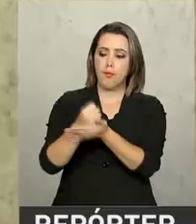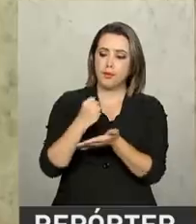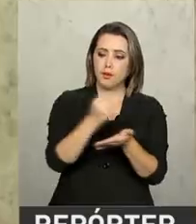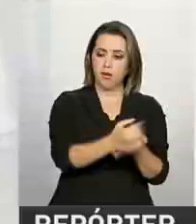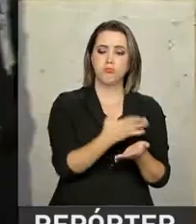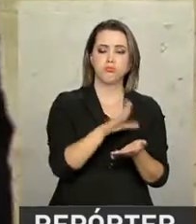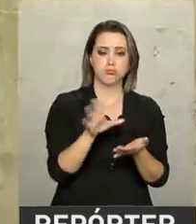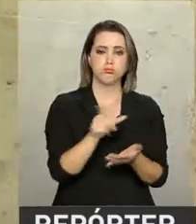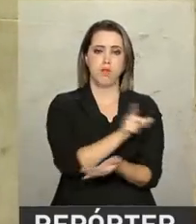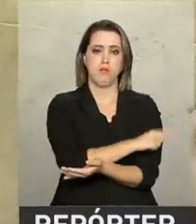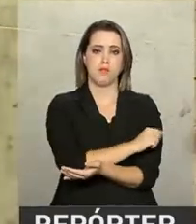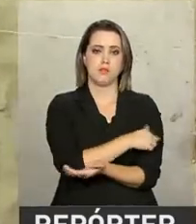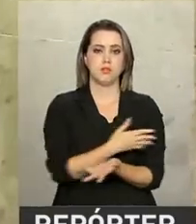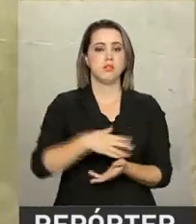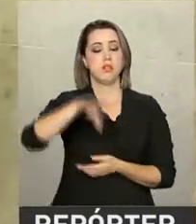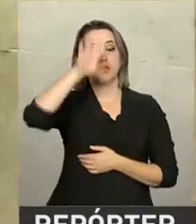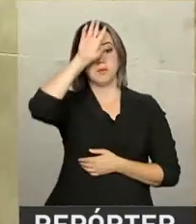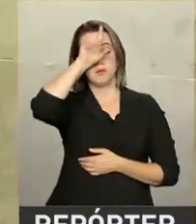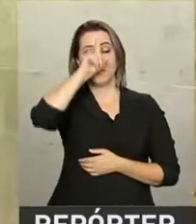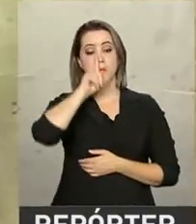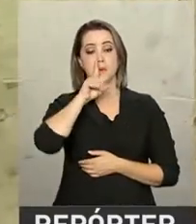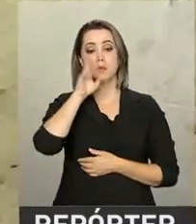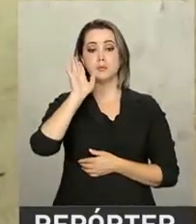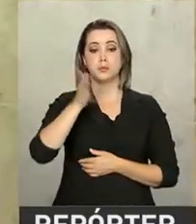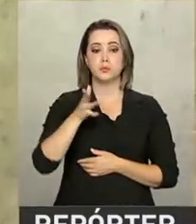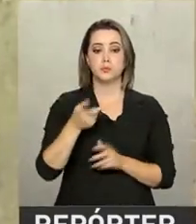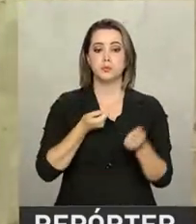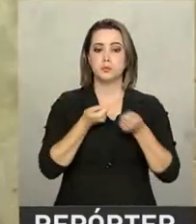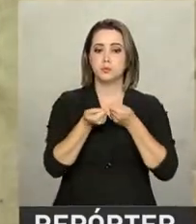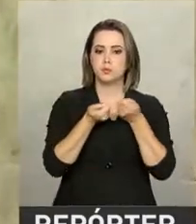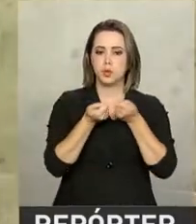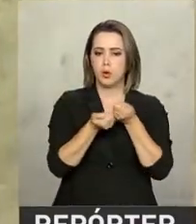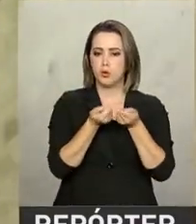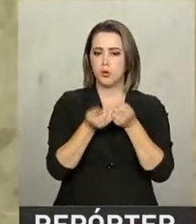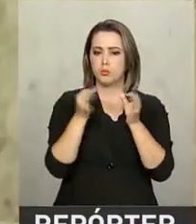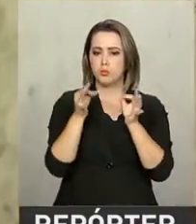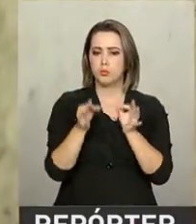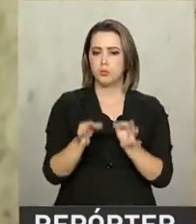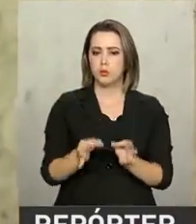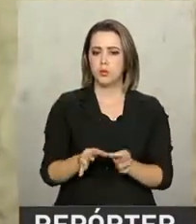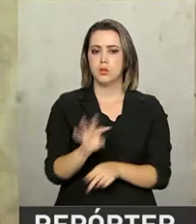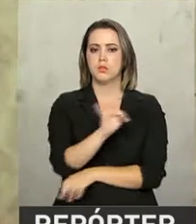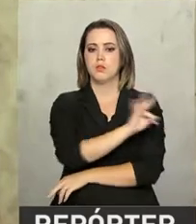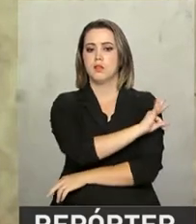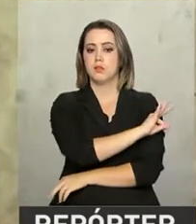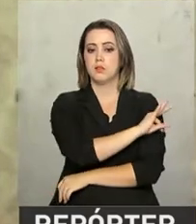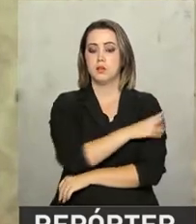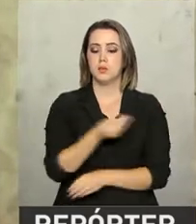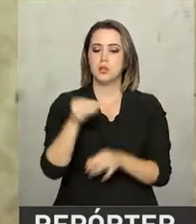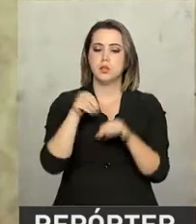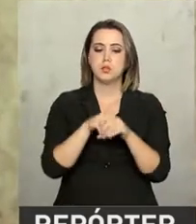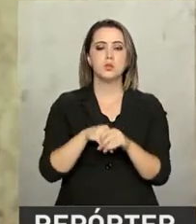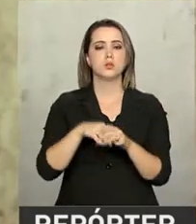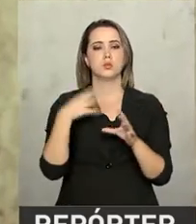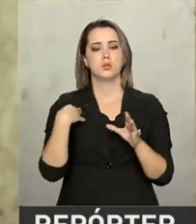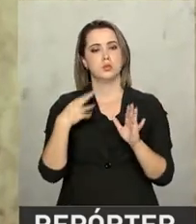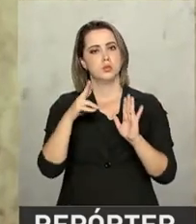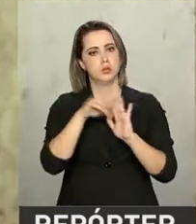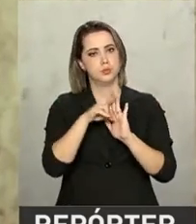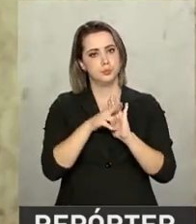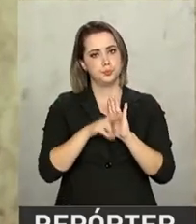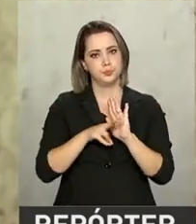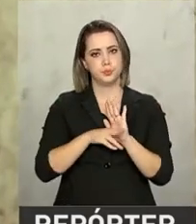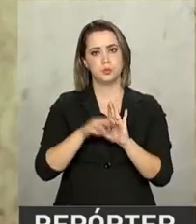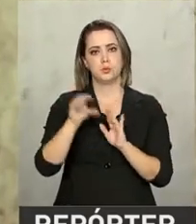dessas vacinas. A febre amarela está sob controle, tecnicamente, dentro das recomendações da